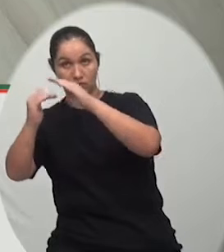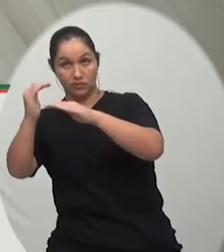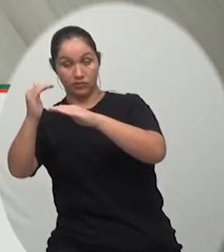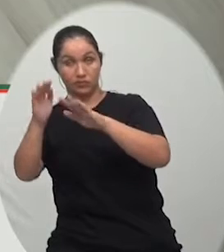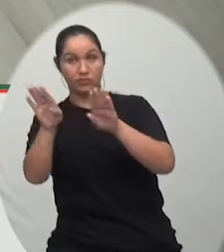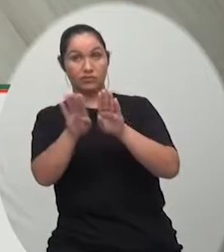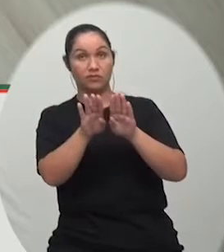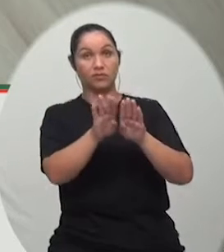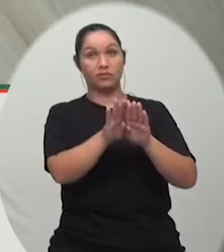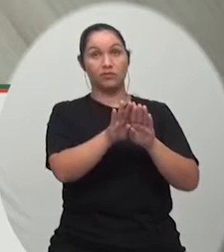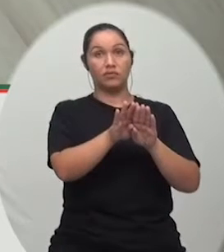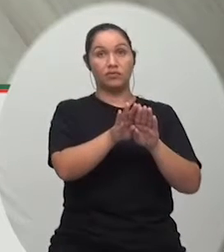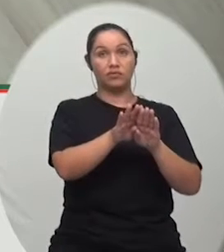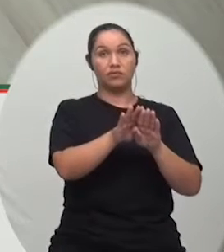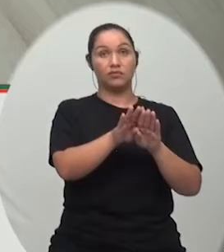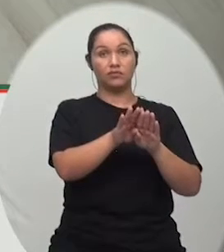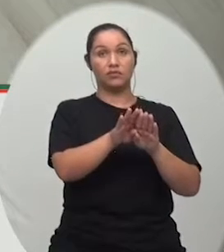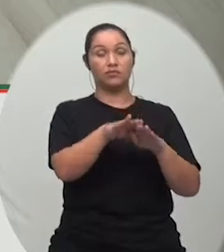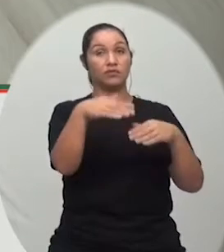da Ordem.